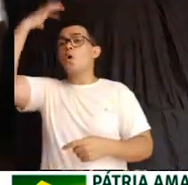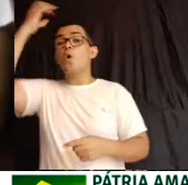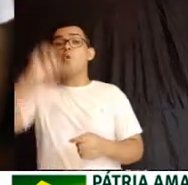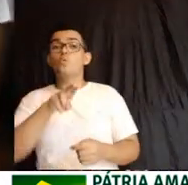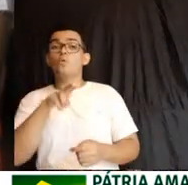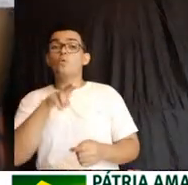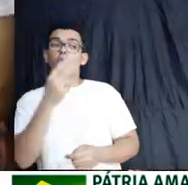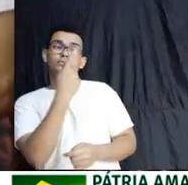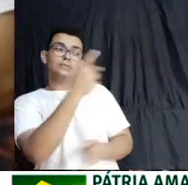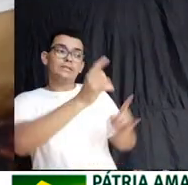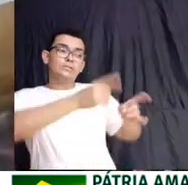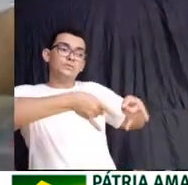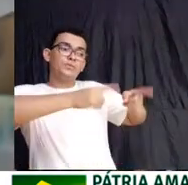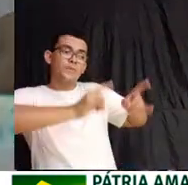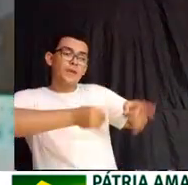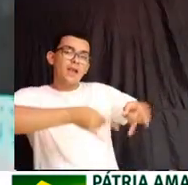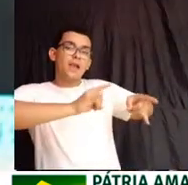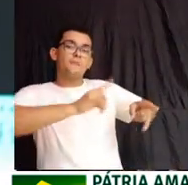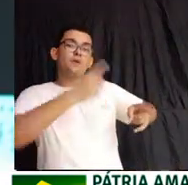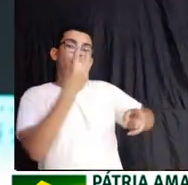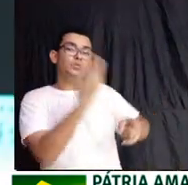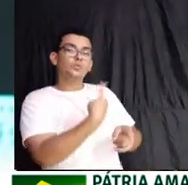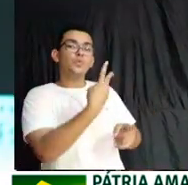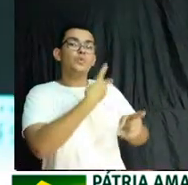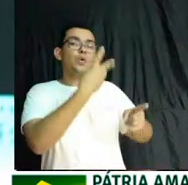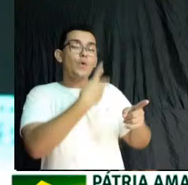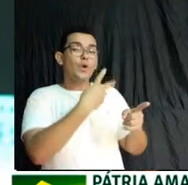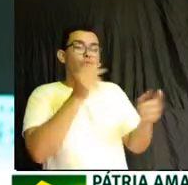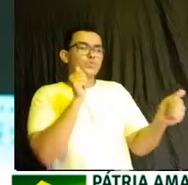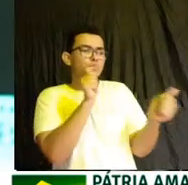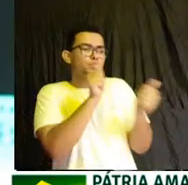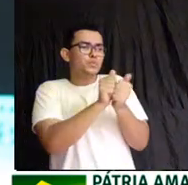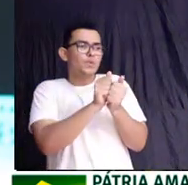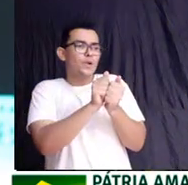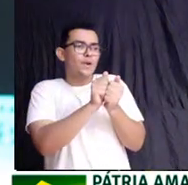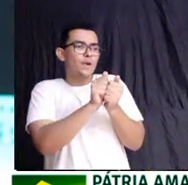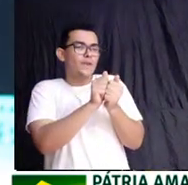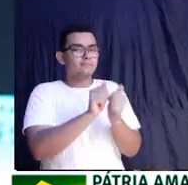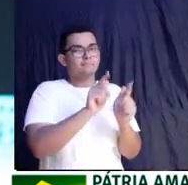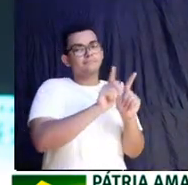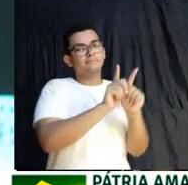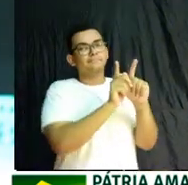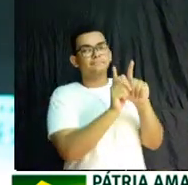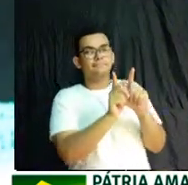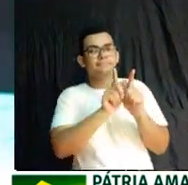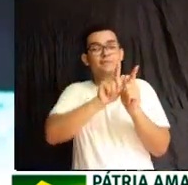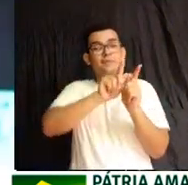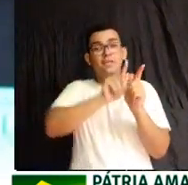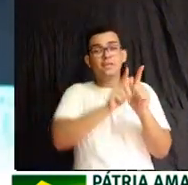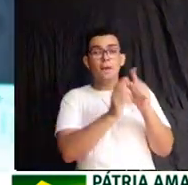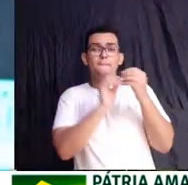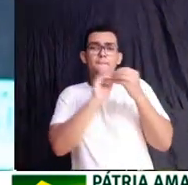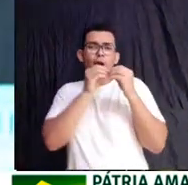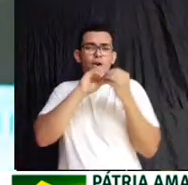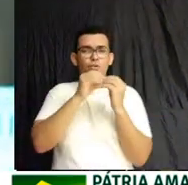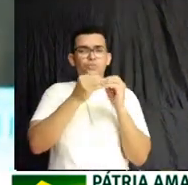cama. A gente faz amor, a gente faz amor.